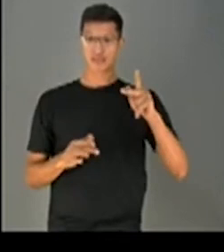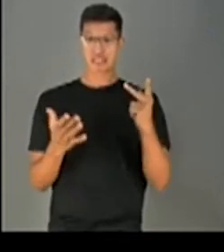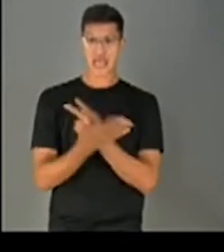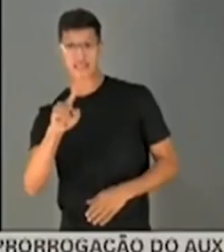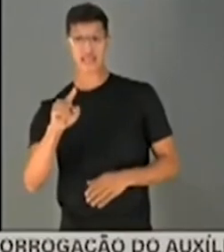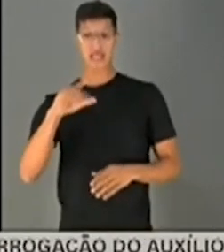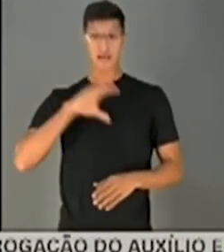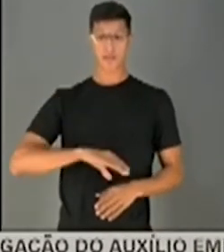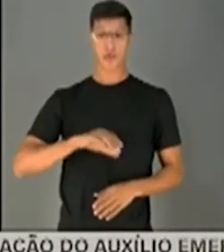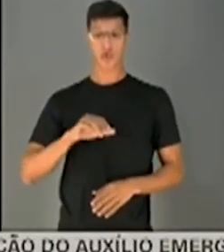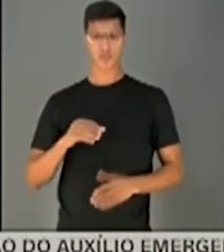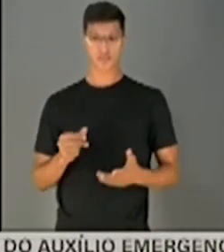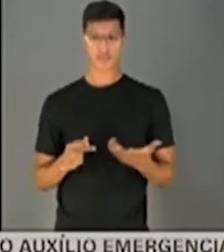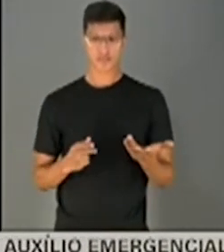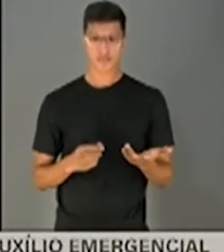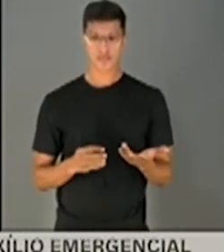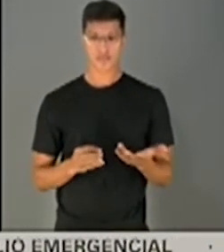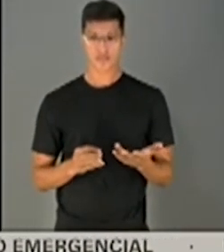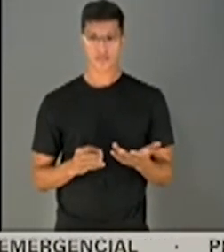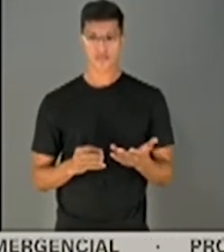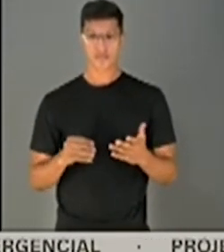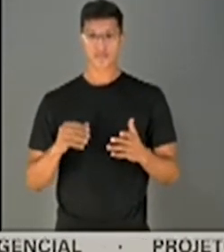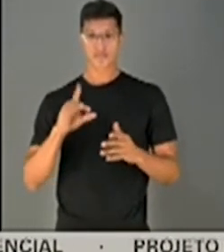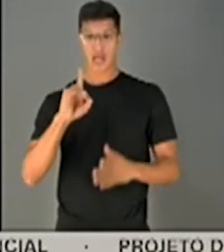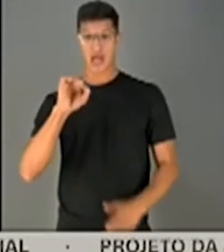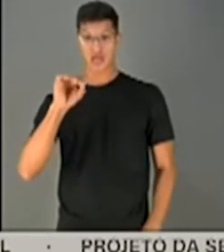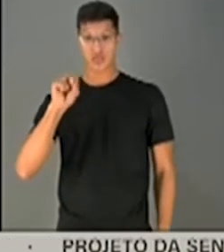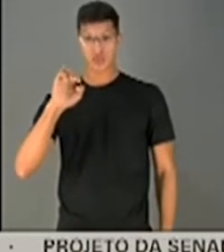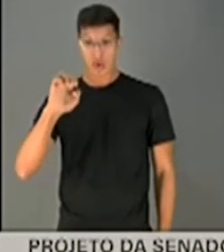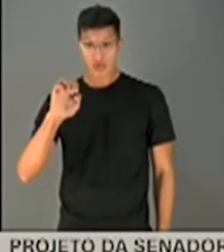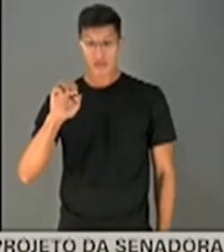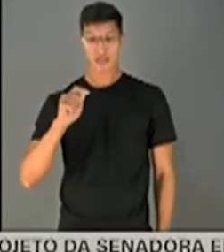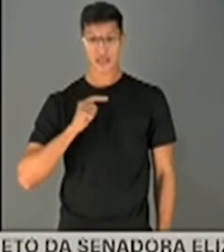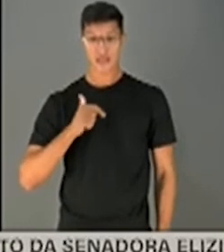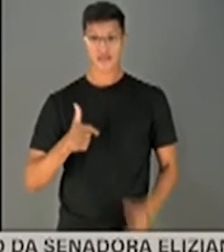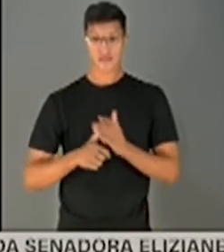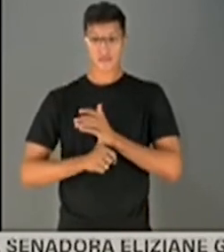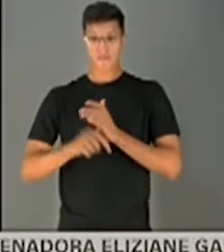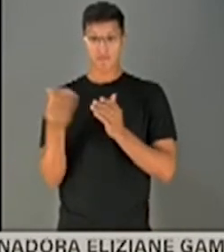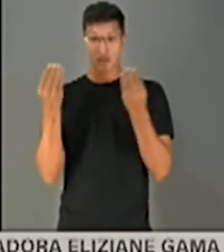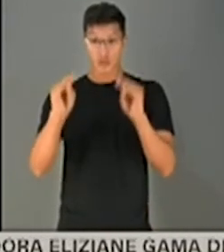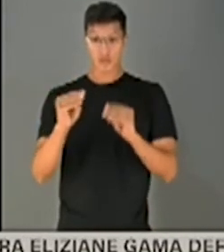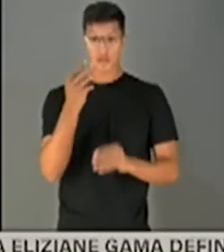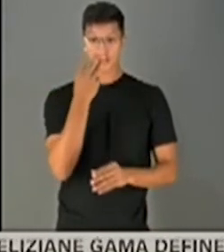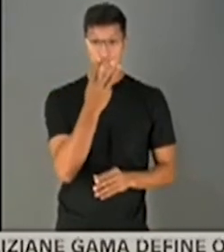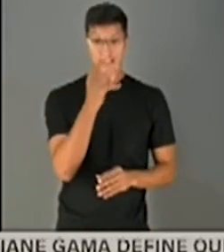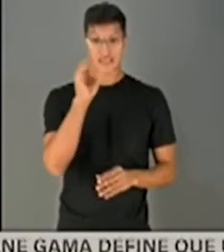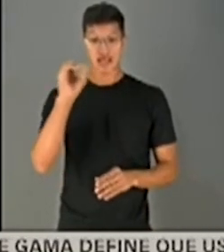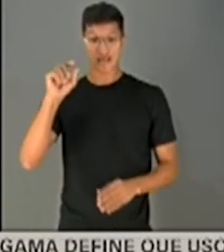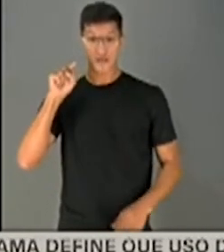de inglês, mas vamos ao mais grave. As doses ali, eles colocam que são 300